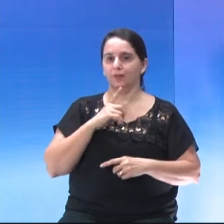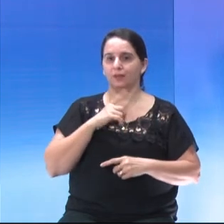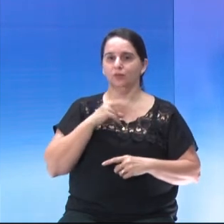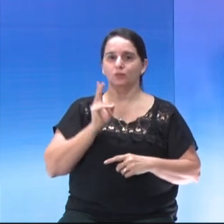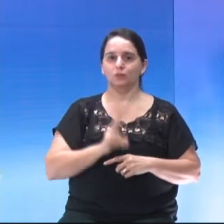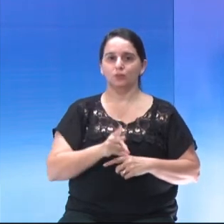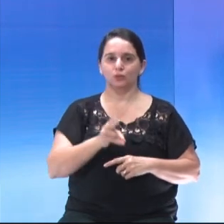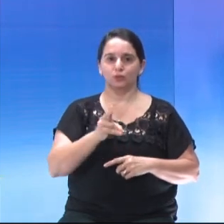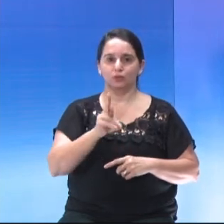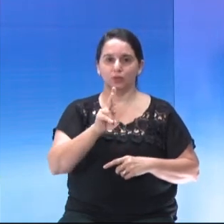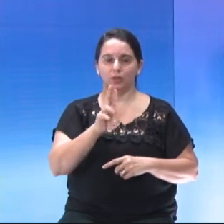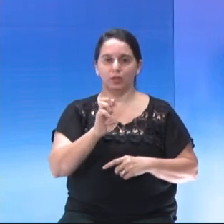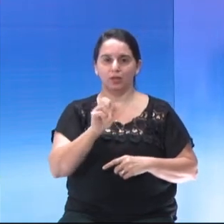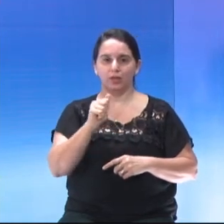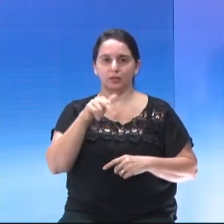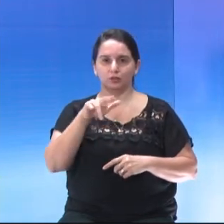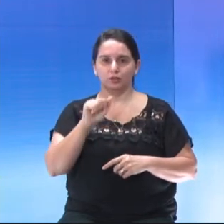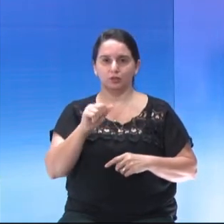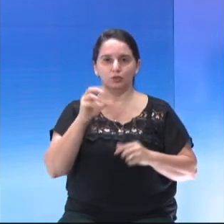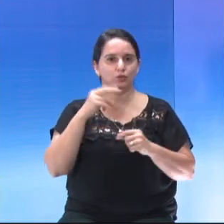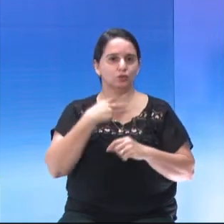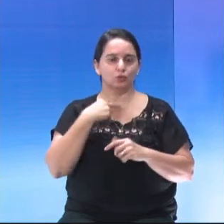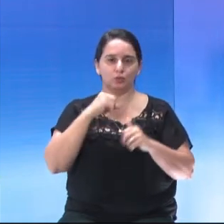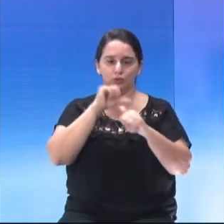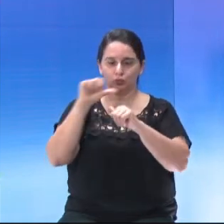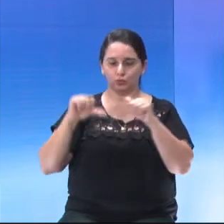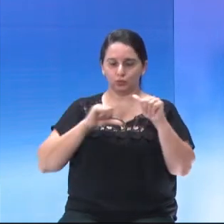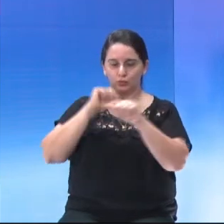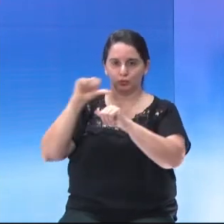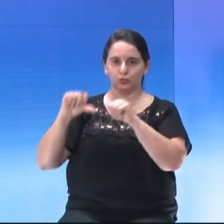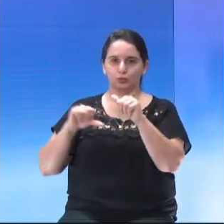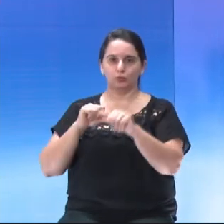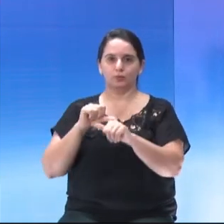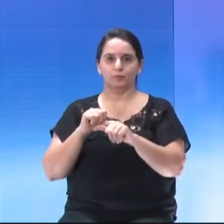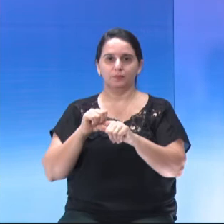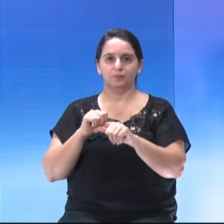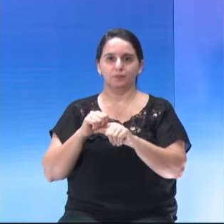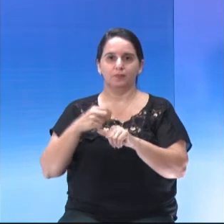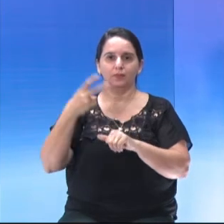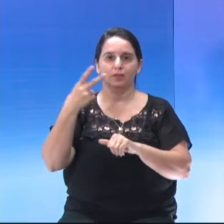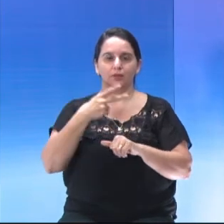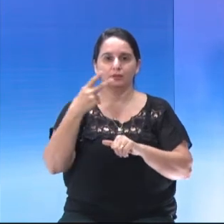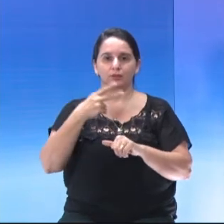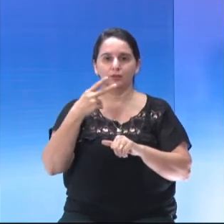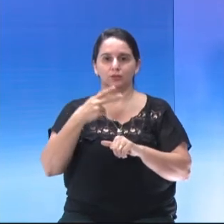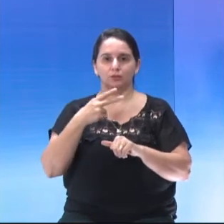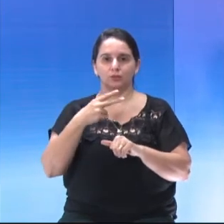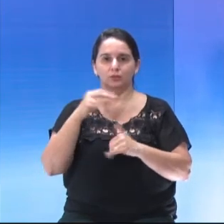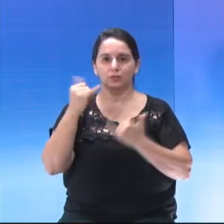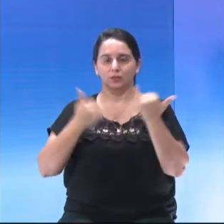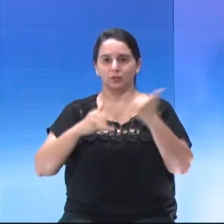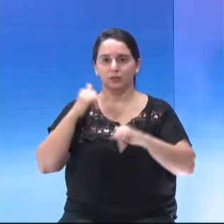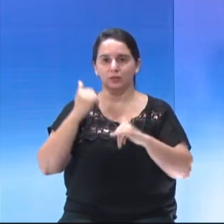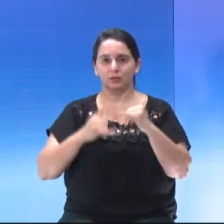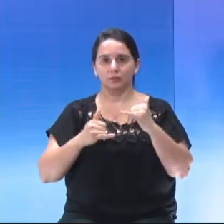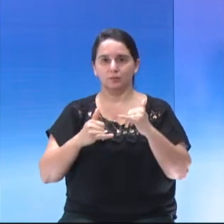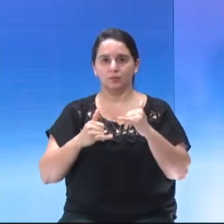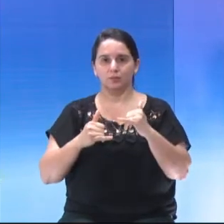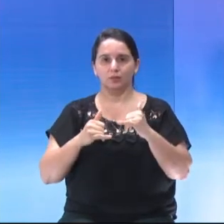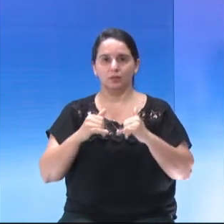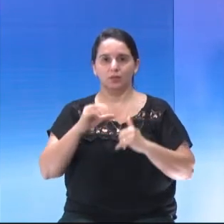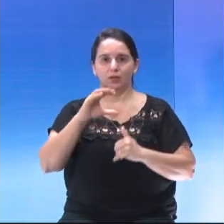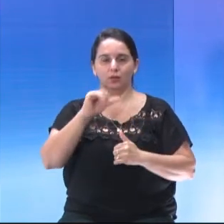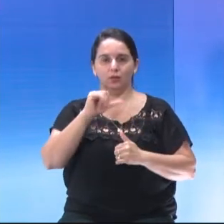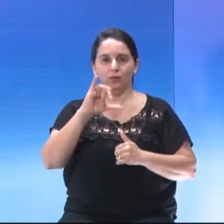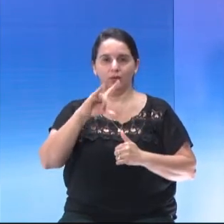então eu vou manter. Eu não posso inverter essa equação. Aí nós passamos para o segunda espécie química da equação referência, que é o ácido